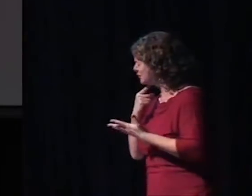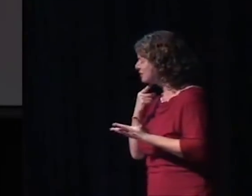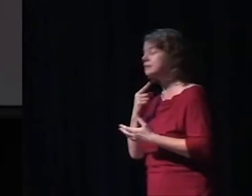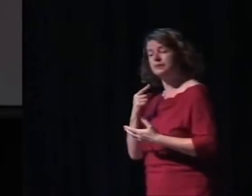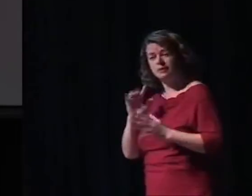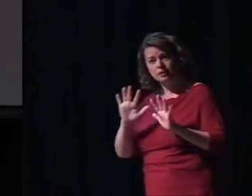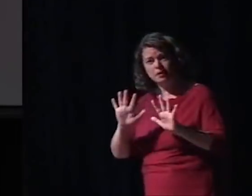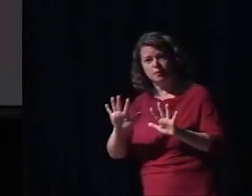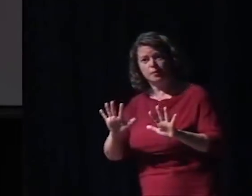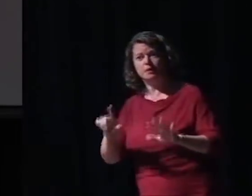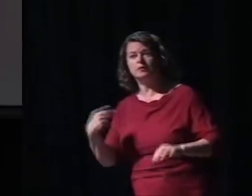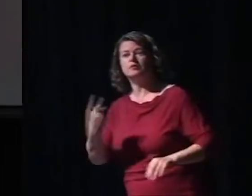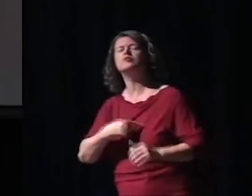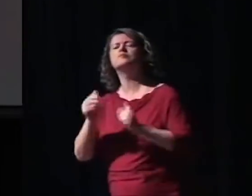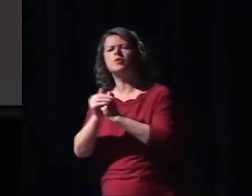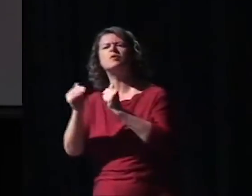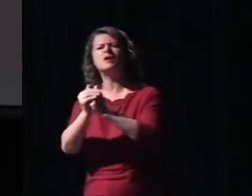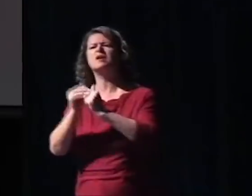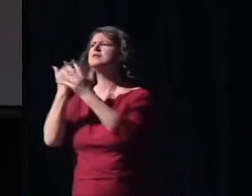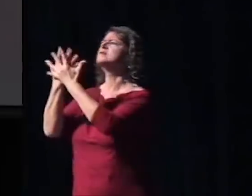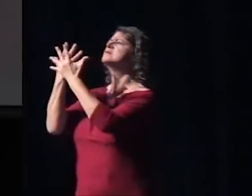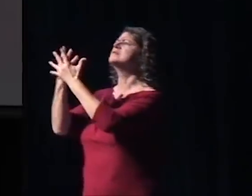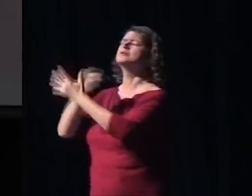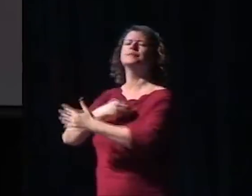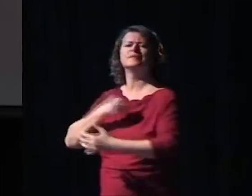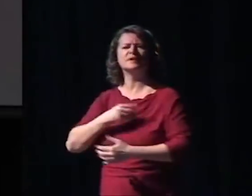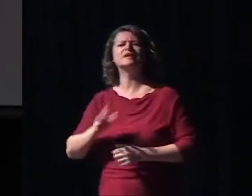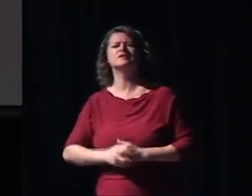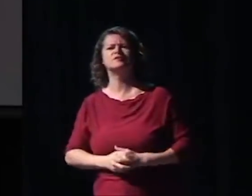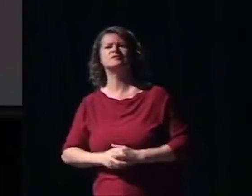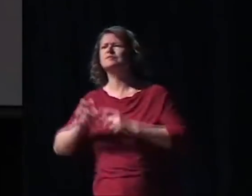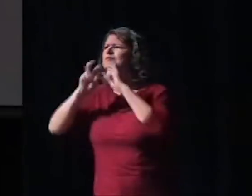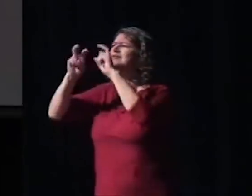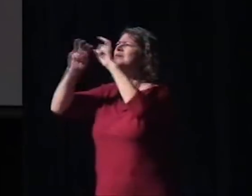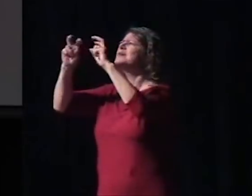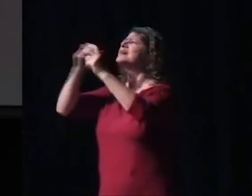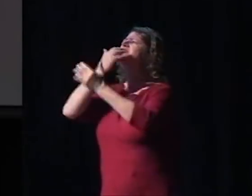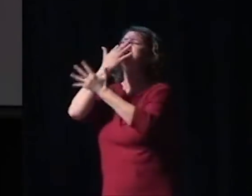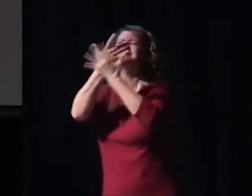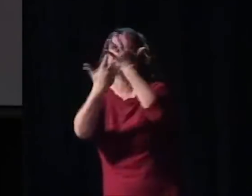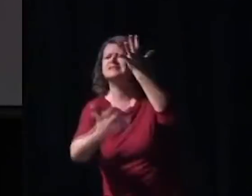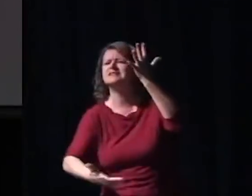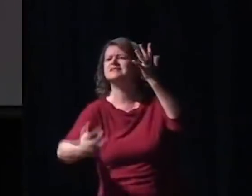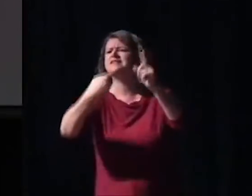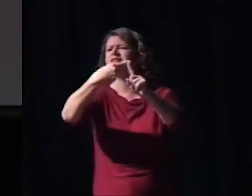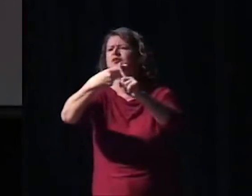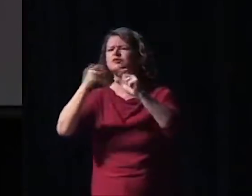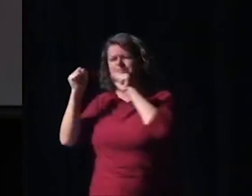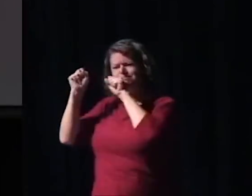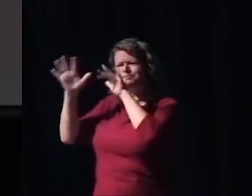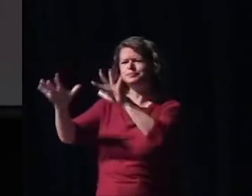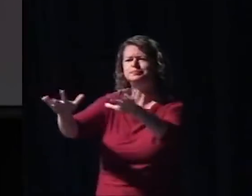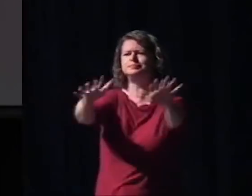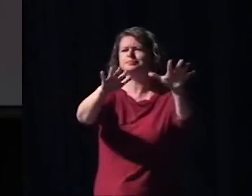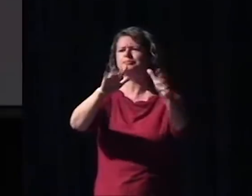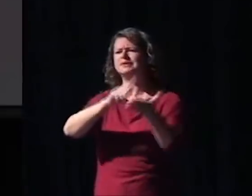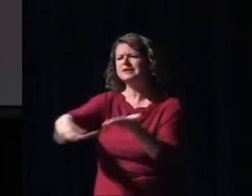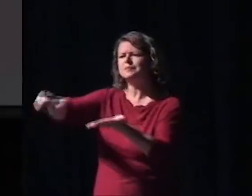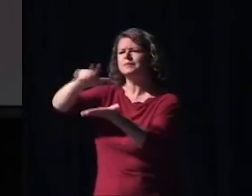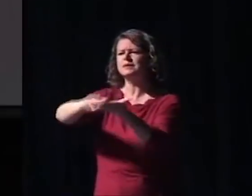orar, confessando pecados e clamando para que o sangue da cruz purifique a sua